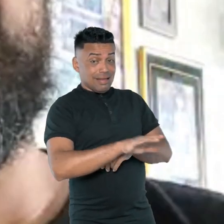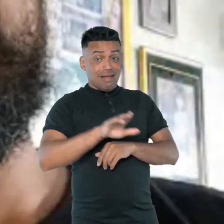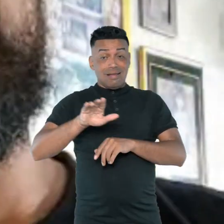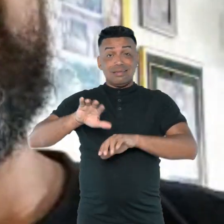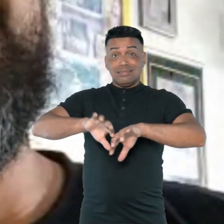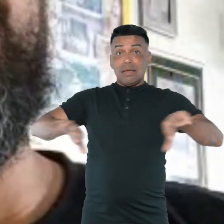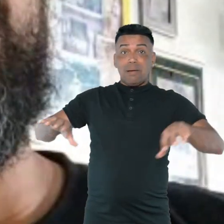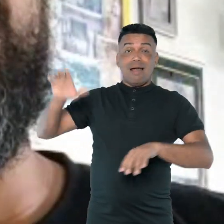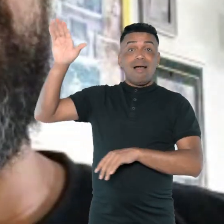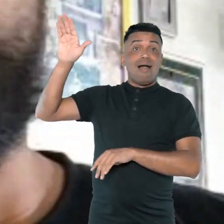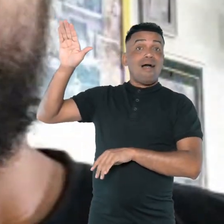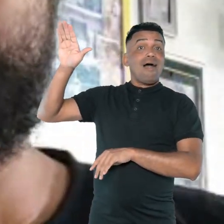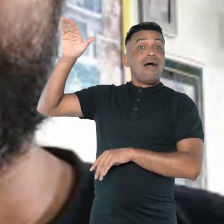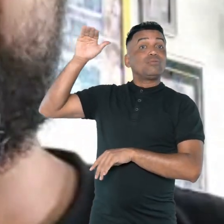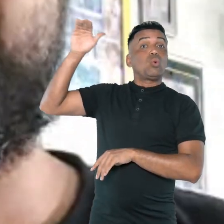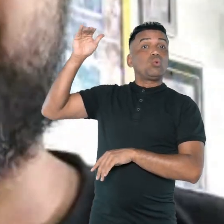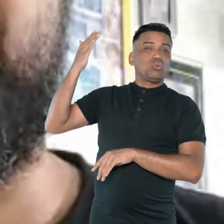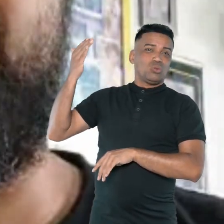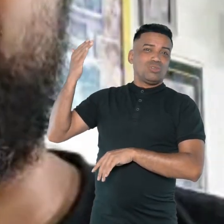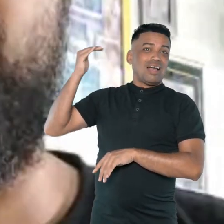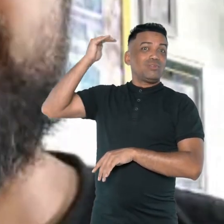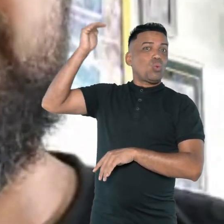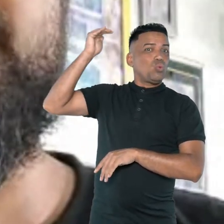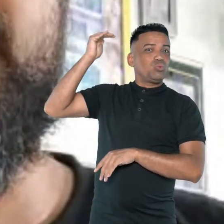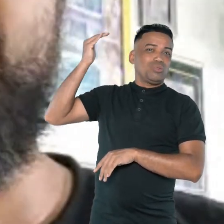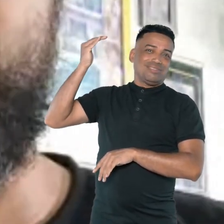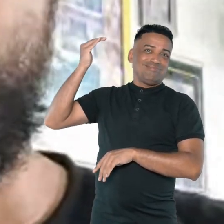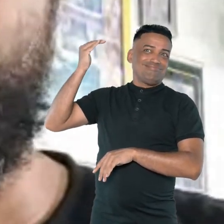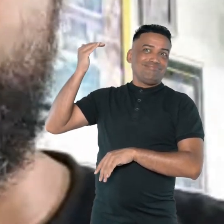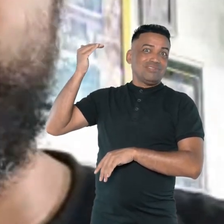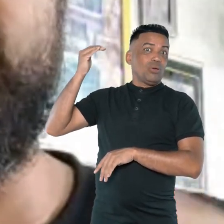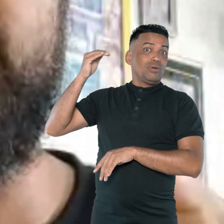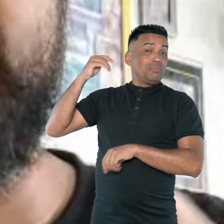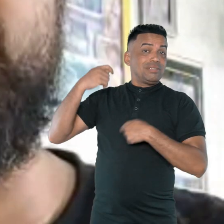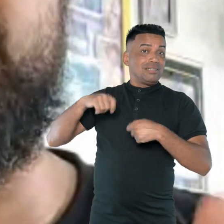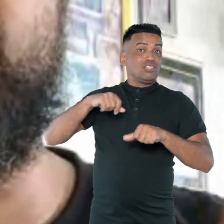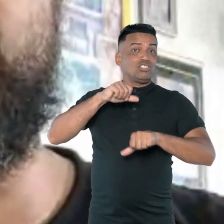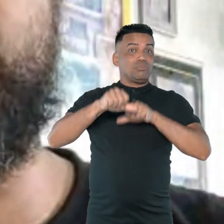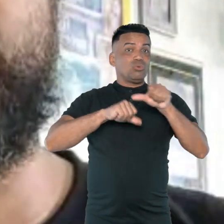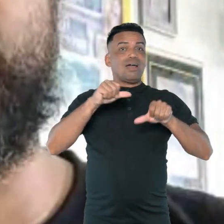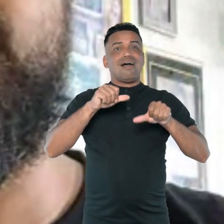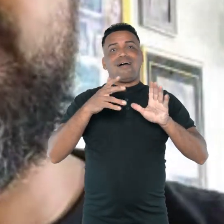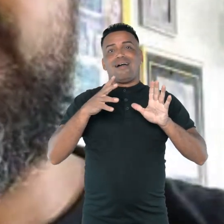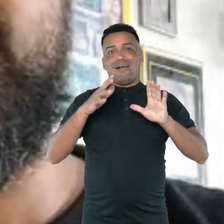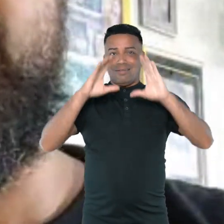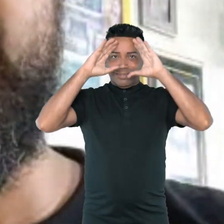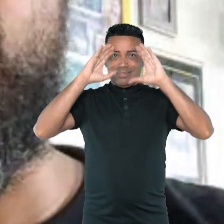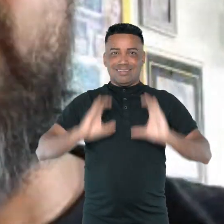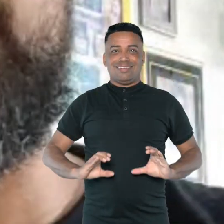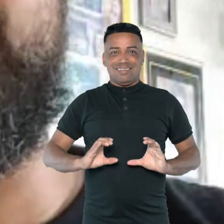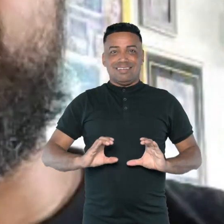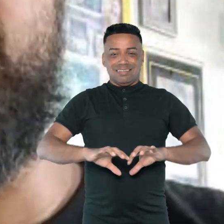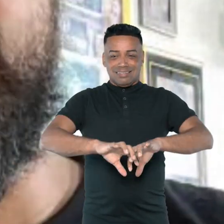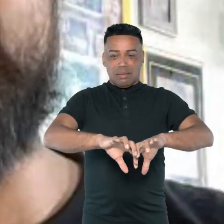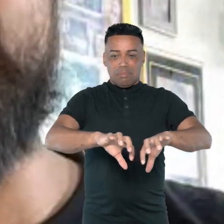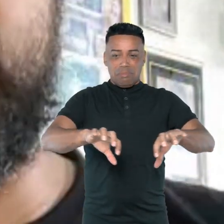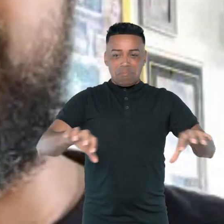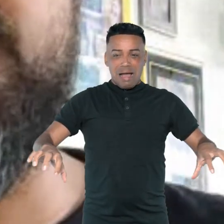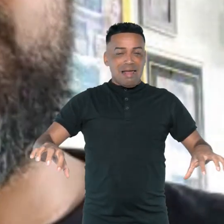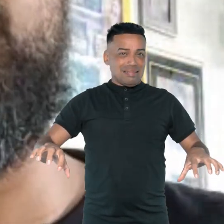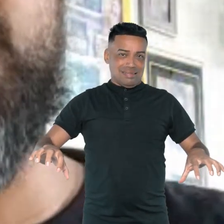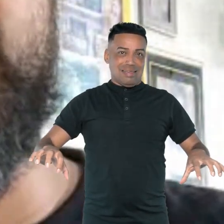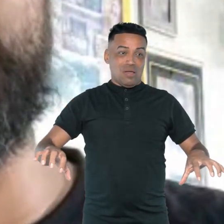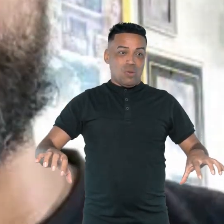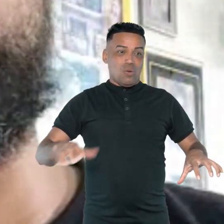né? Então, eu acho que é isso, a gente quebrar um pouco essas caixinhas onde a gente enquadra ali o que é